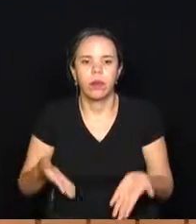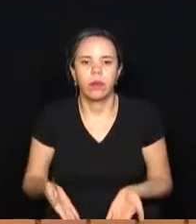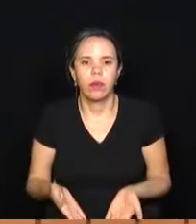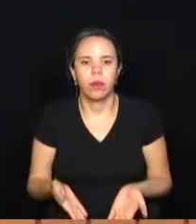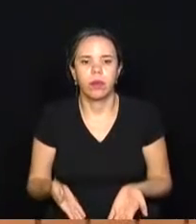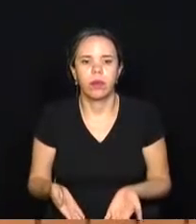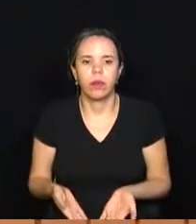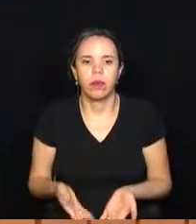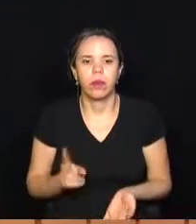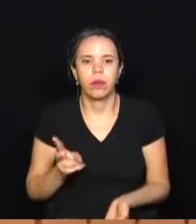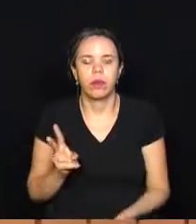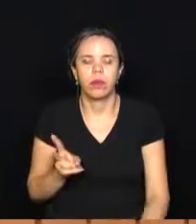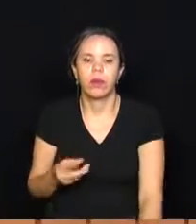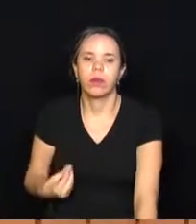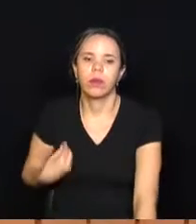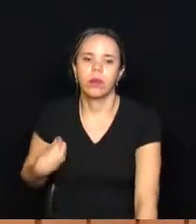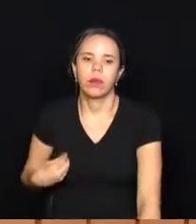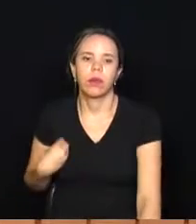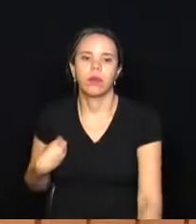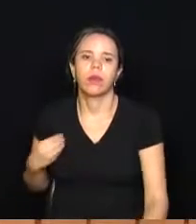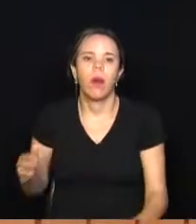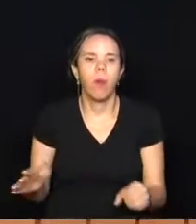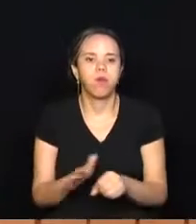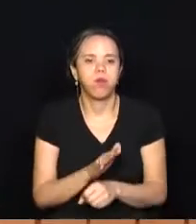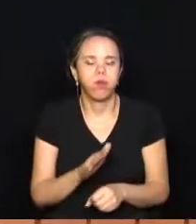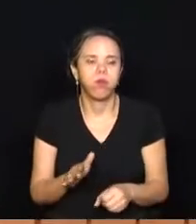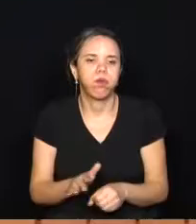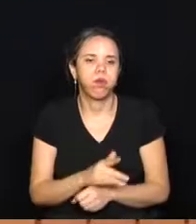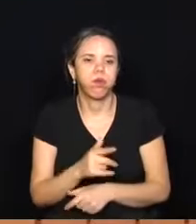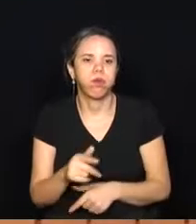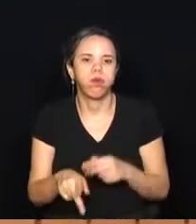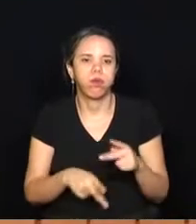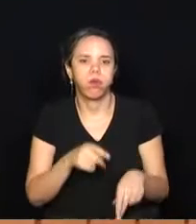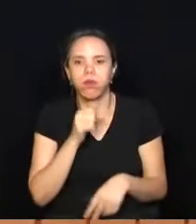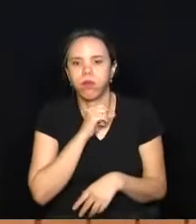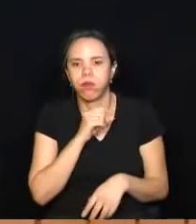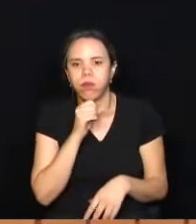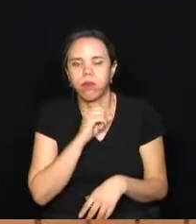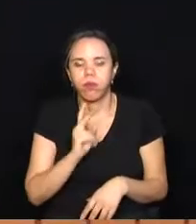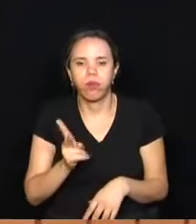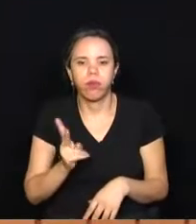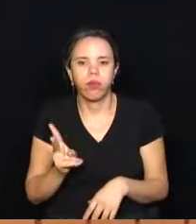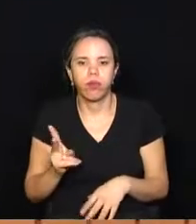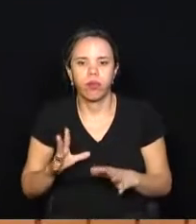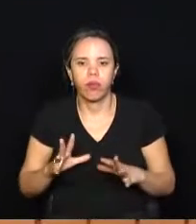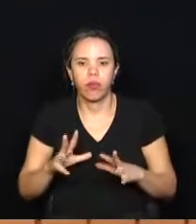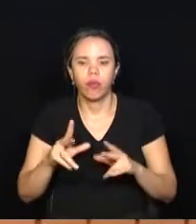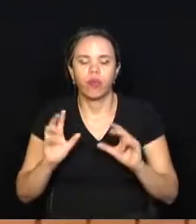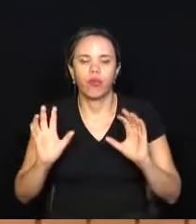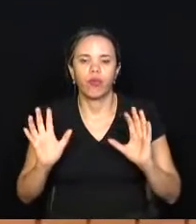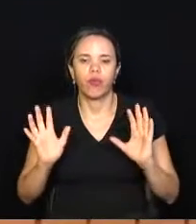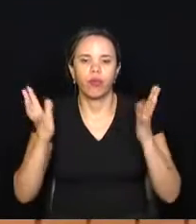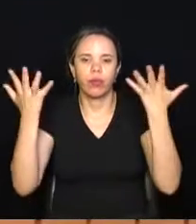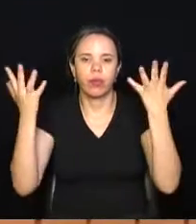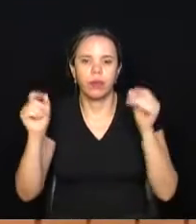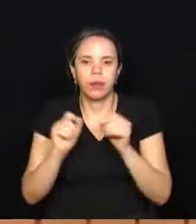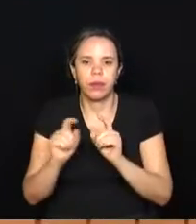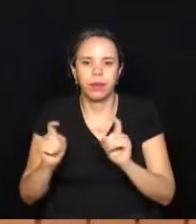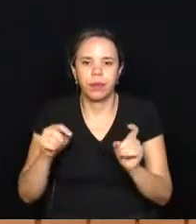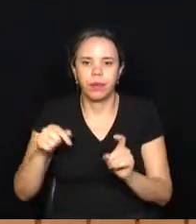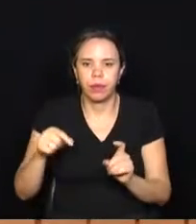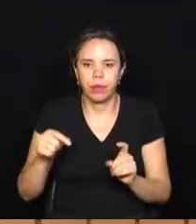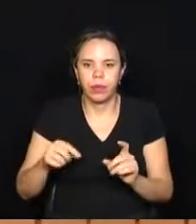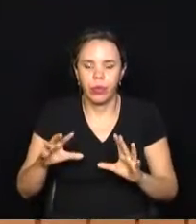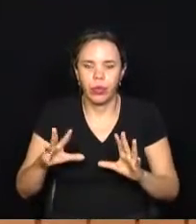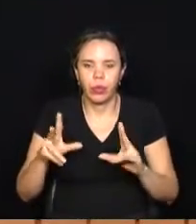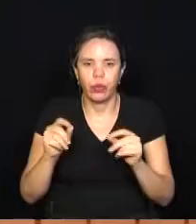ela sempre esteve lotada com os idosos. Todo evento que era feito,